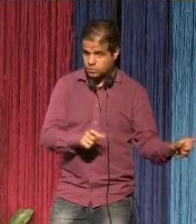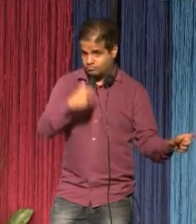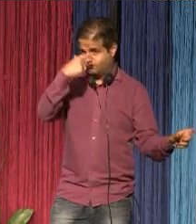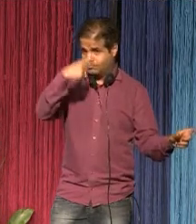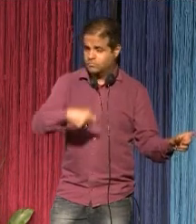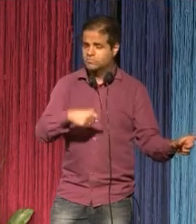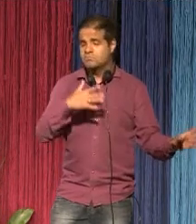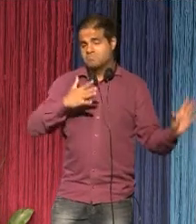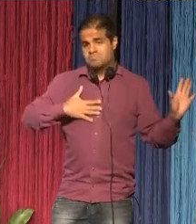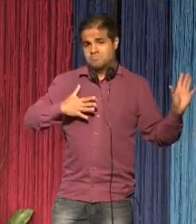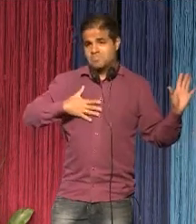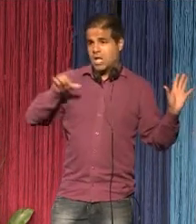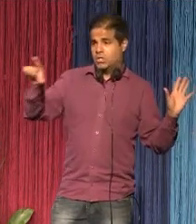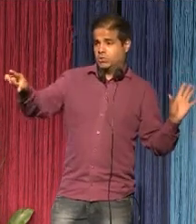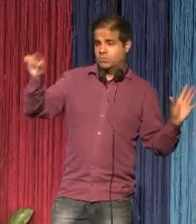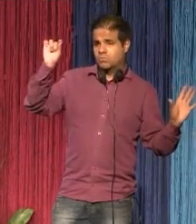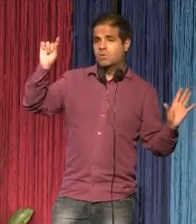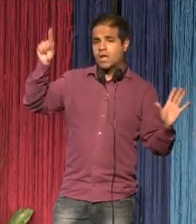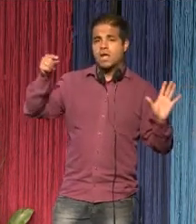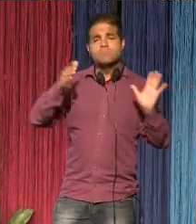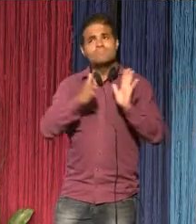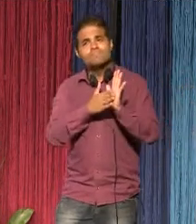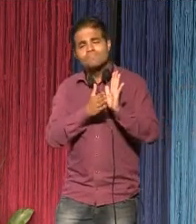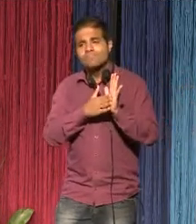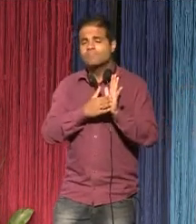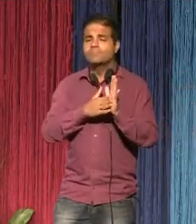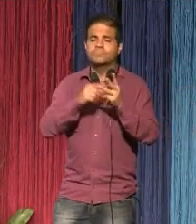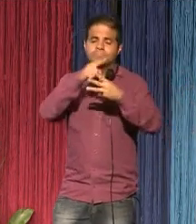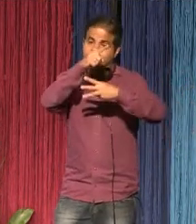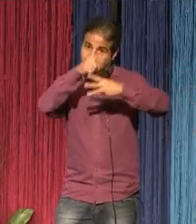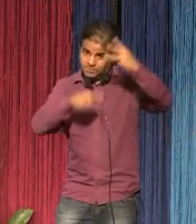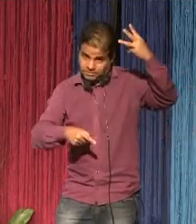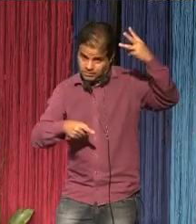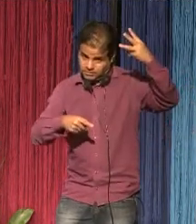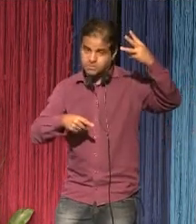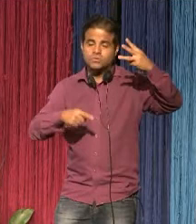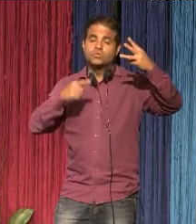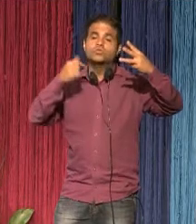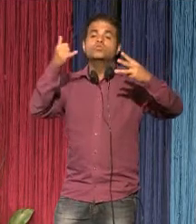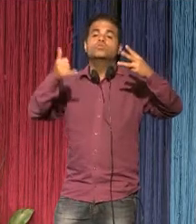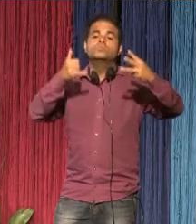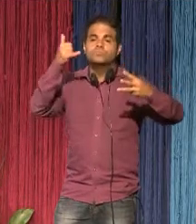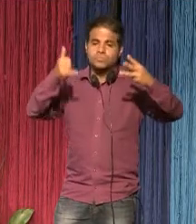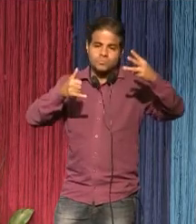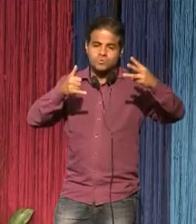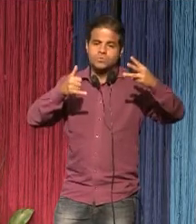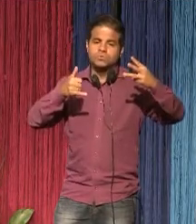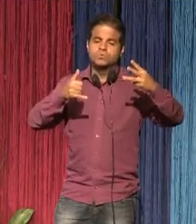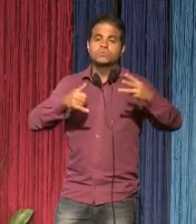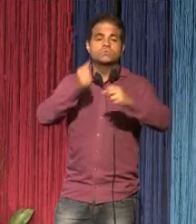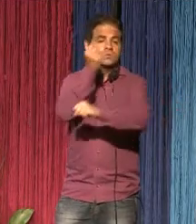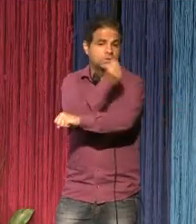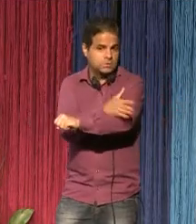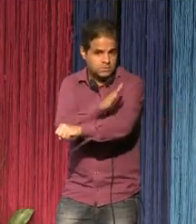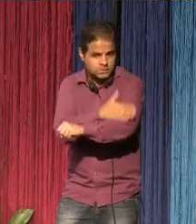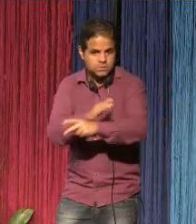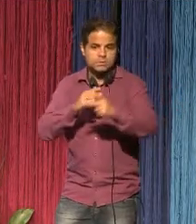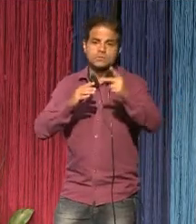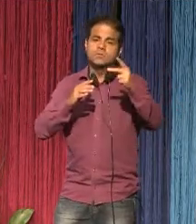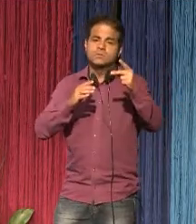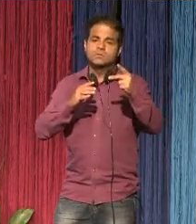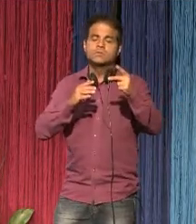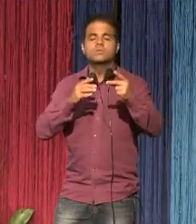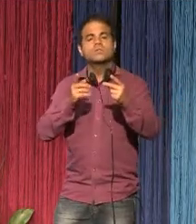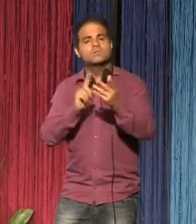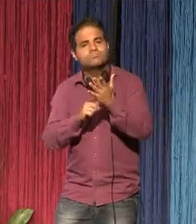pelo menos a minha escolha é a proposta de Piaget sobre 3 grandes estruturas de jogos: os jogos de exercício, os jogos simbólicos,